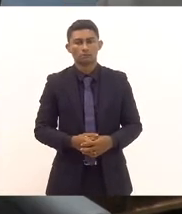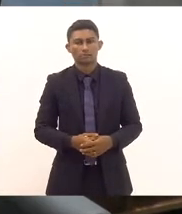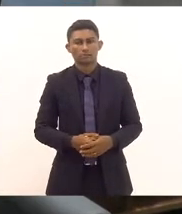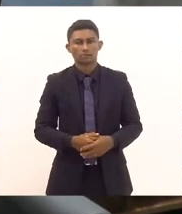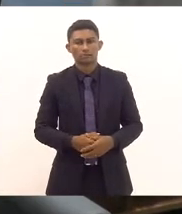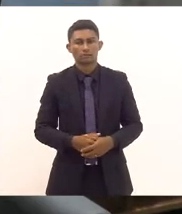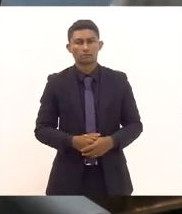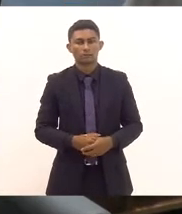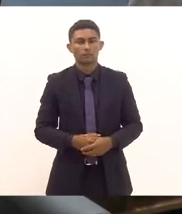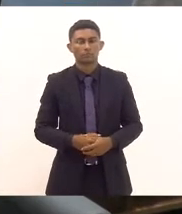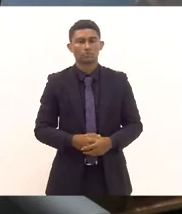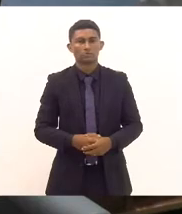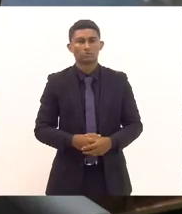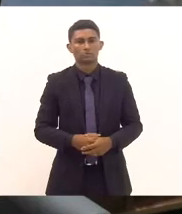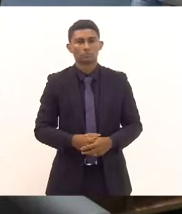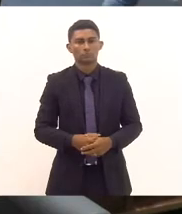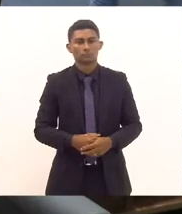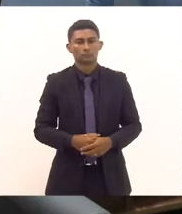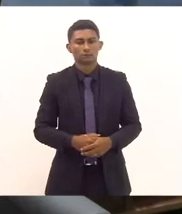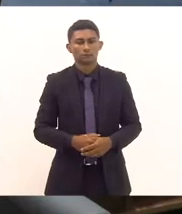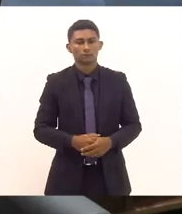é porque na verdade